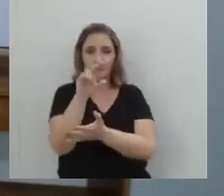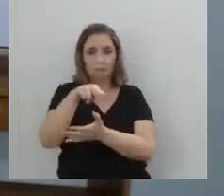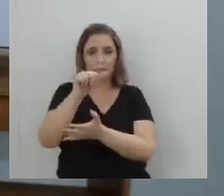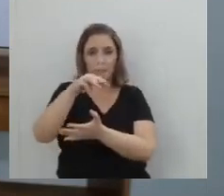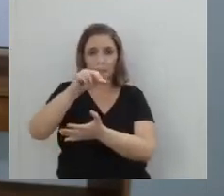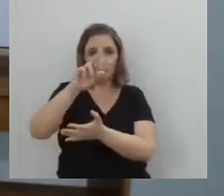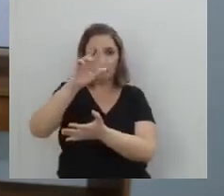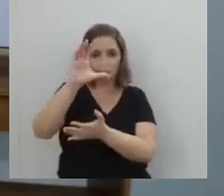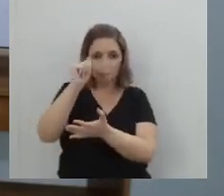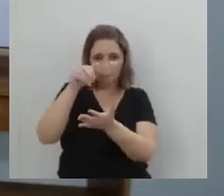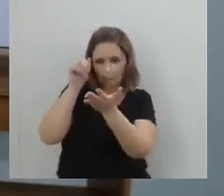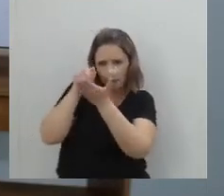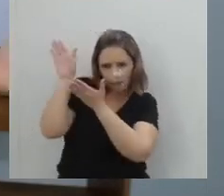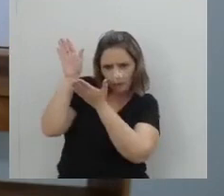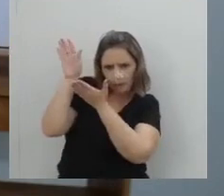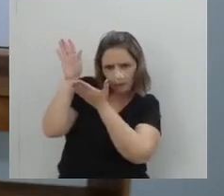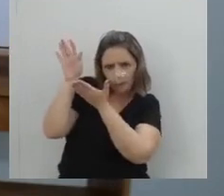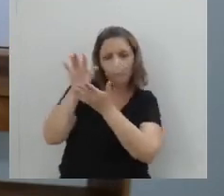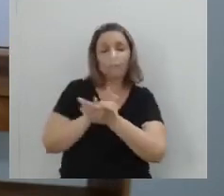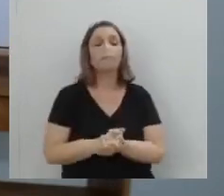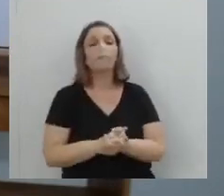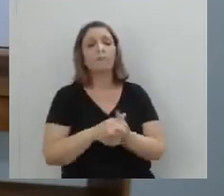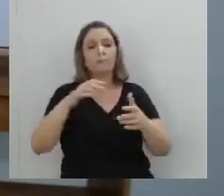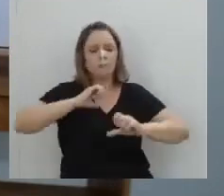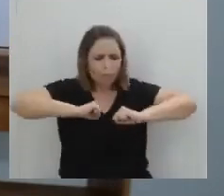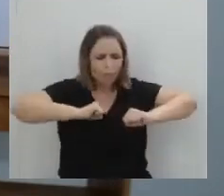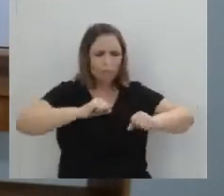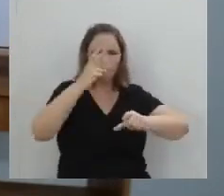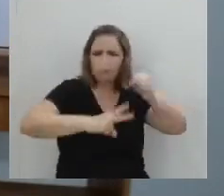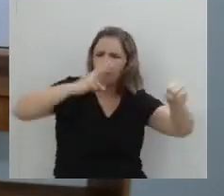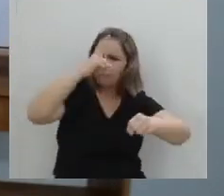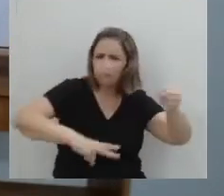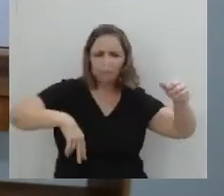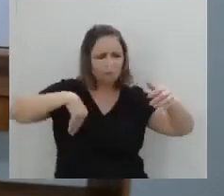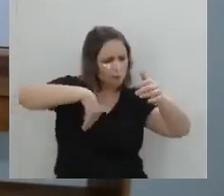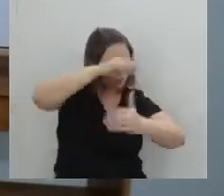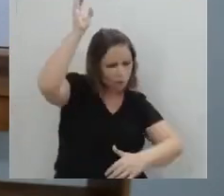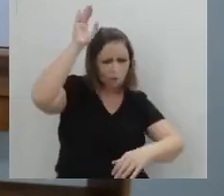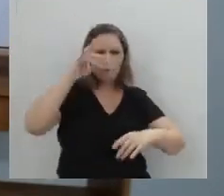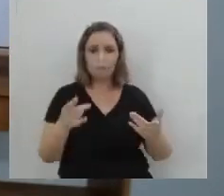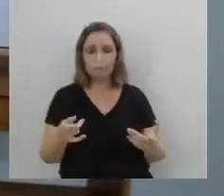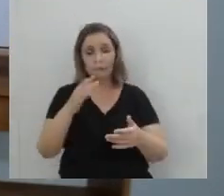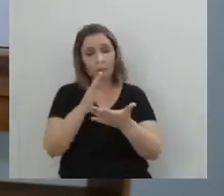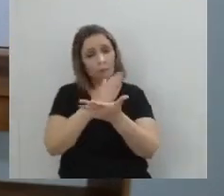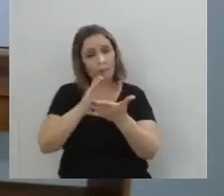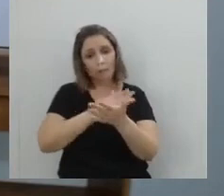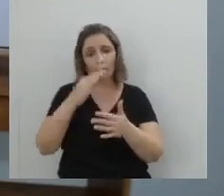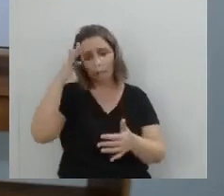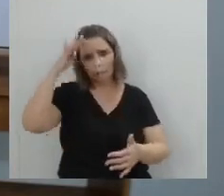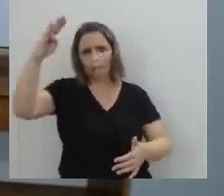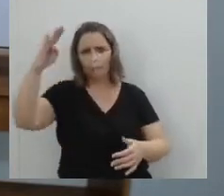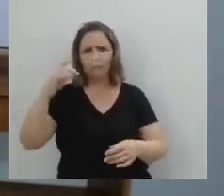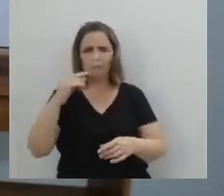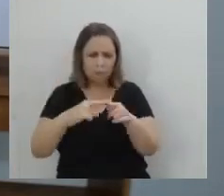essa prática era uma prática muito violenta, eles corriam, chutavam, e no decorrer dessa atividade, muitos soldados